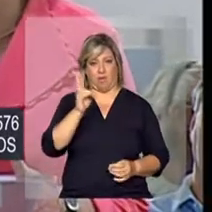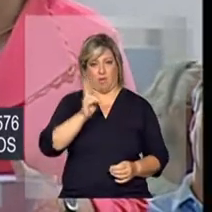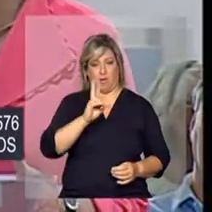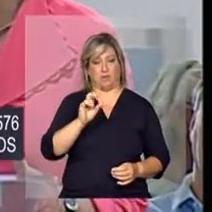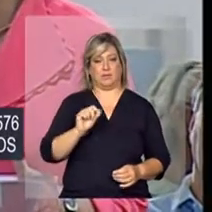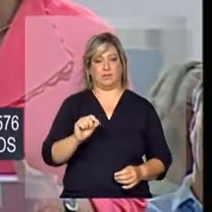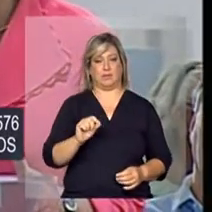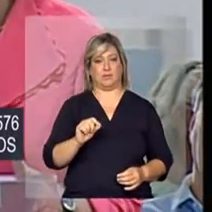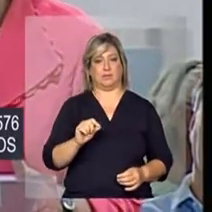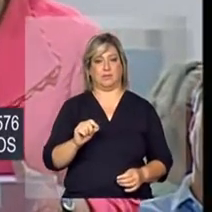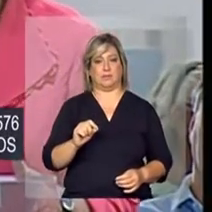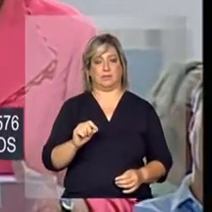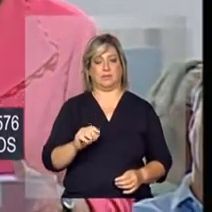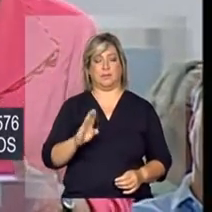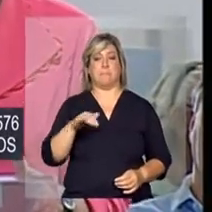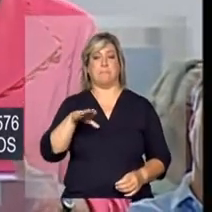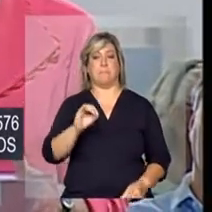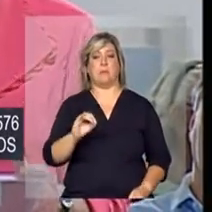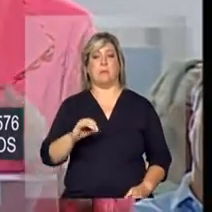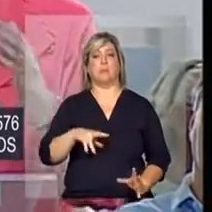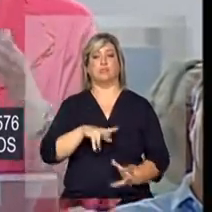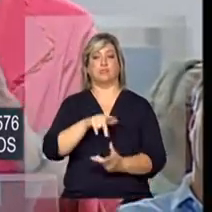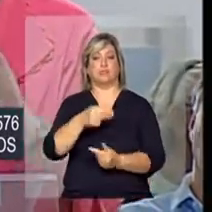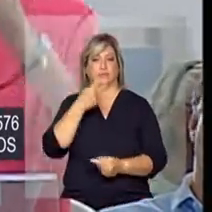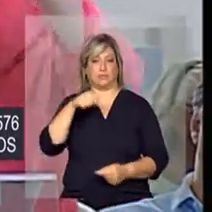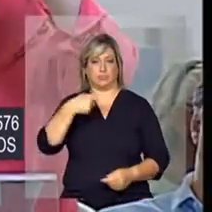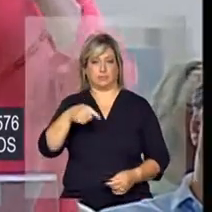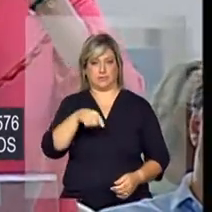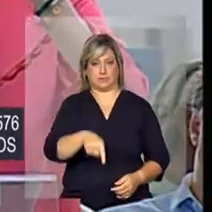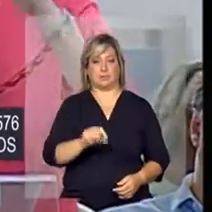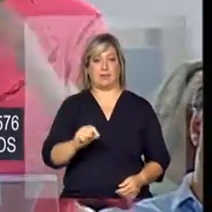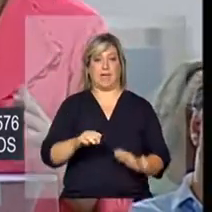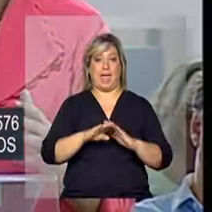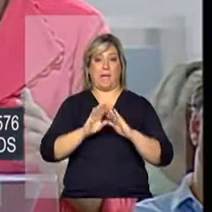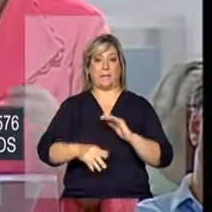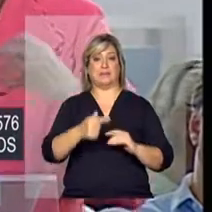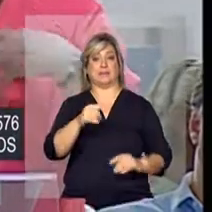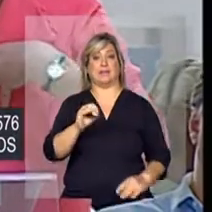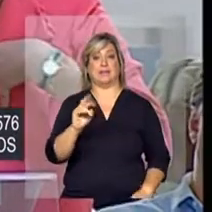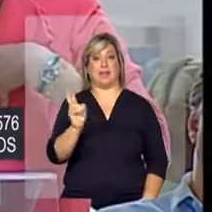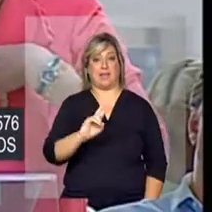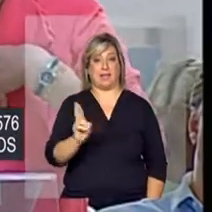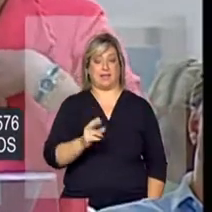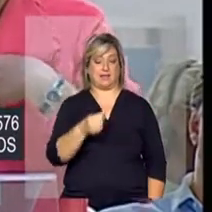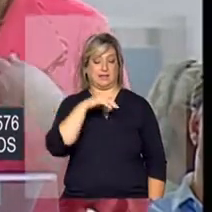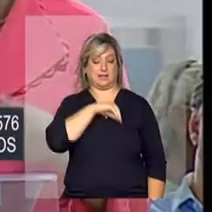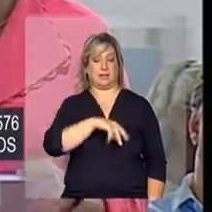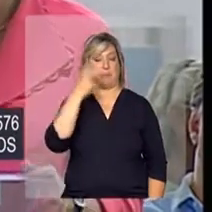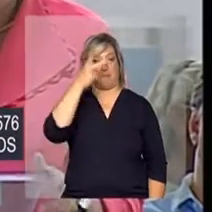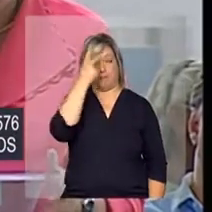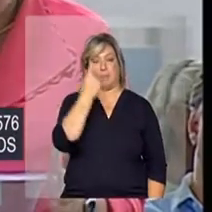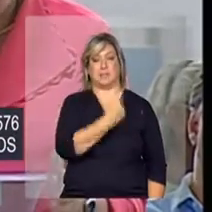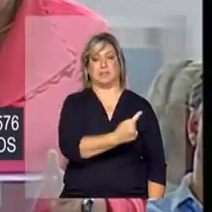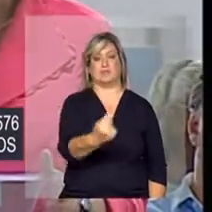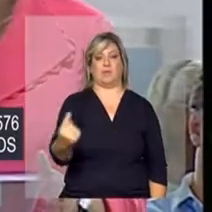pelo Banco Mundial, que é abaixo de R$ 70 de renda per